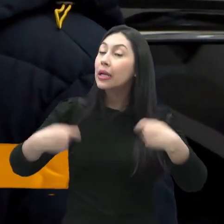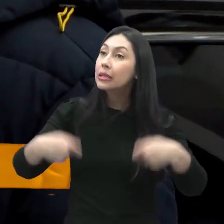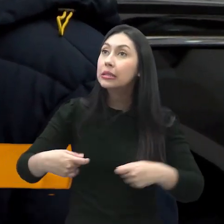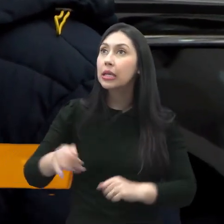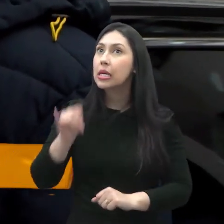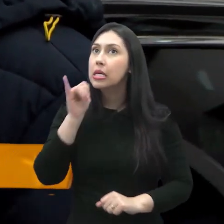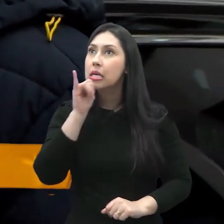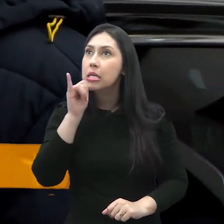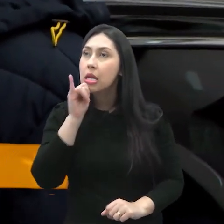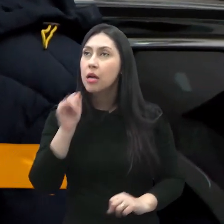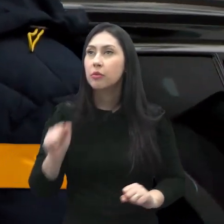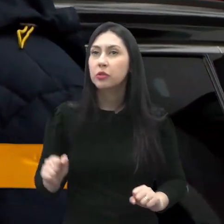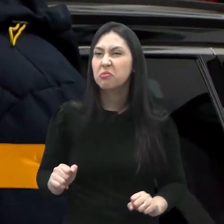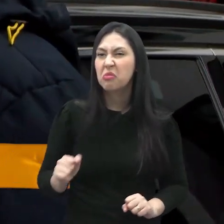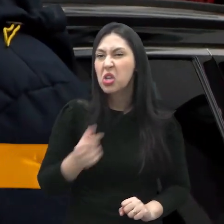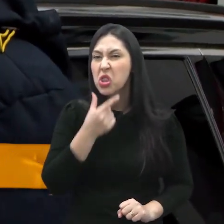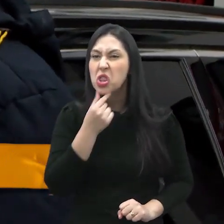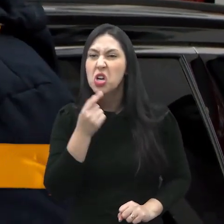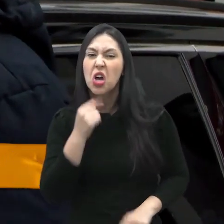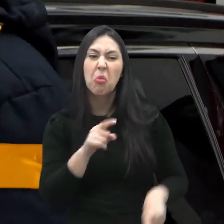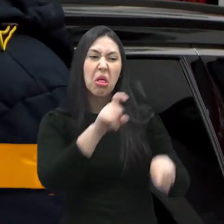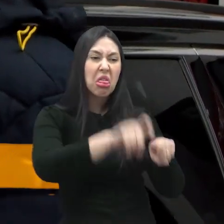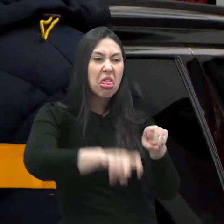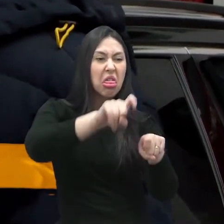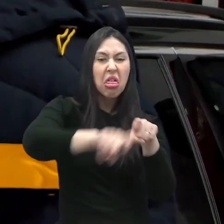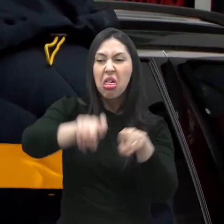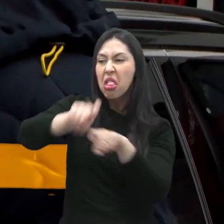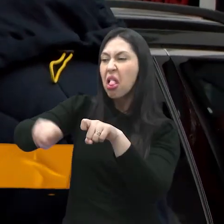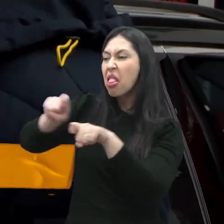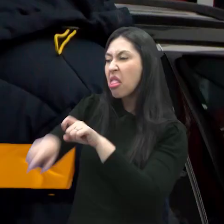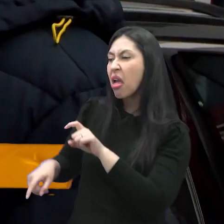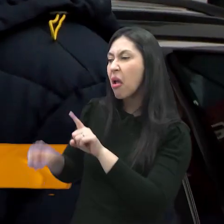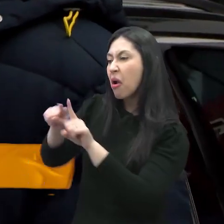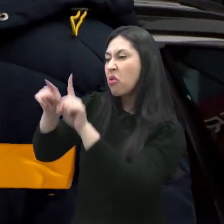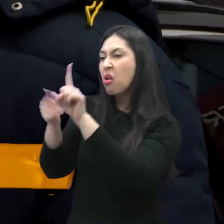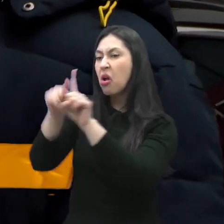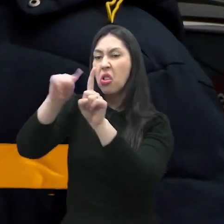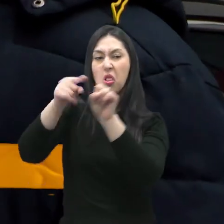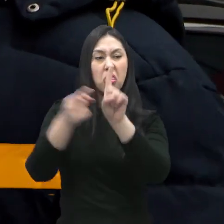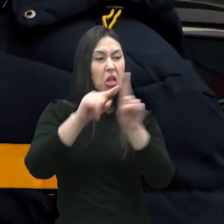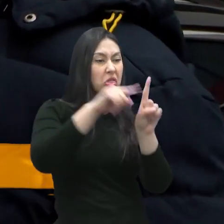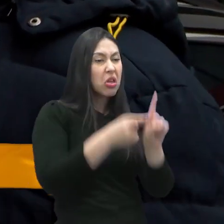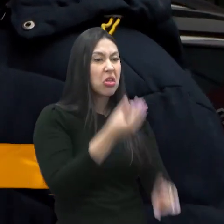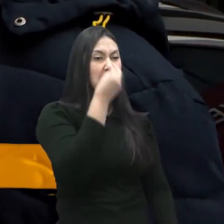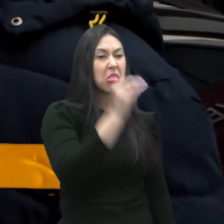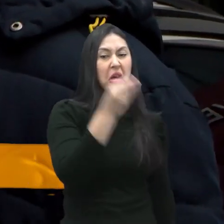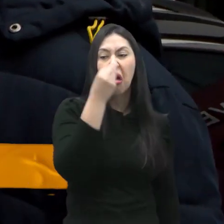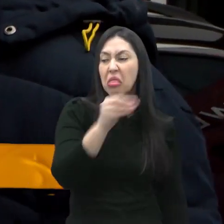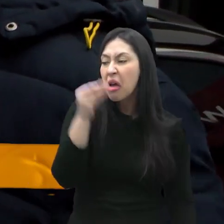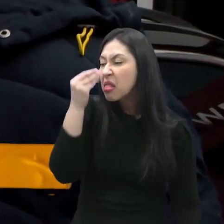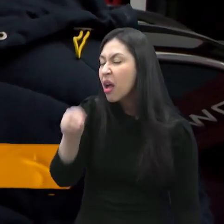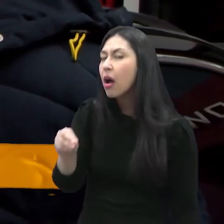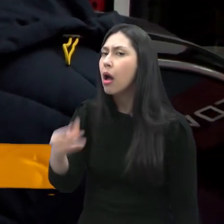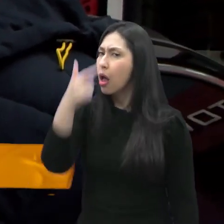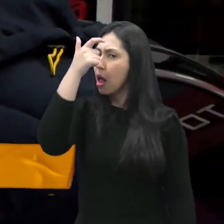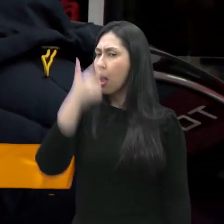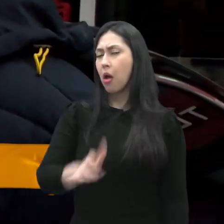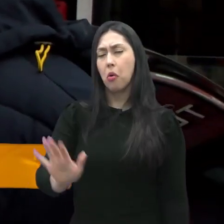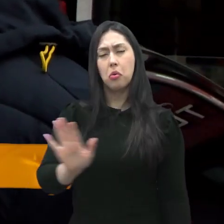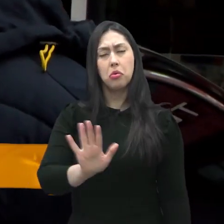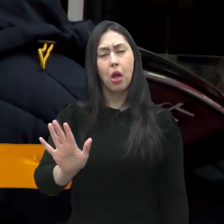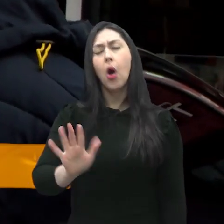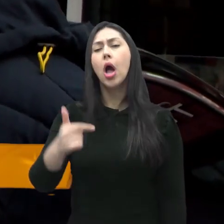fazer, né? No caso, tipo assim, sai fazendo filho pra rua aí e deixando pro mundo cuidar, mas no meu caso